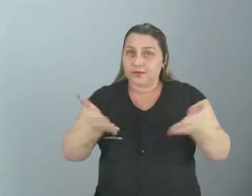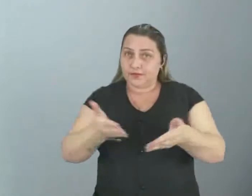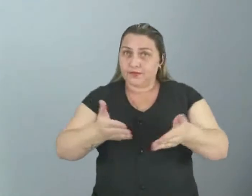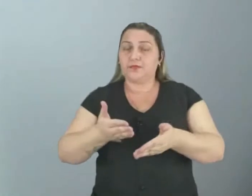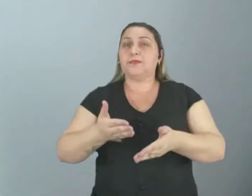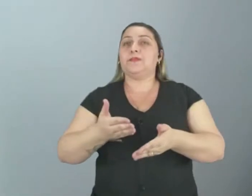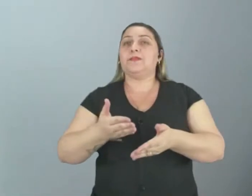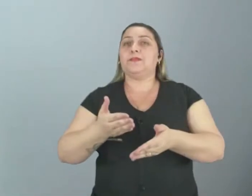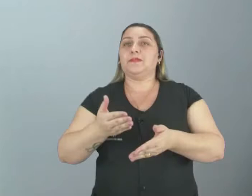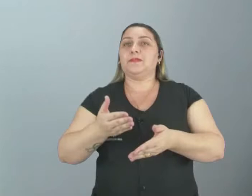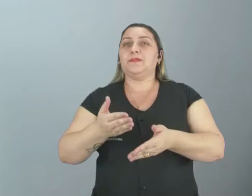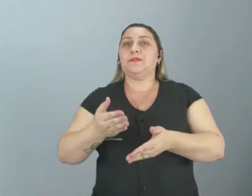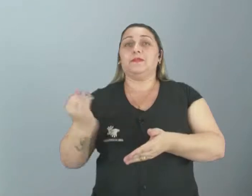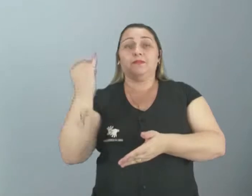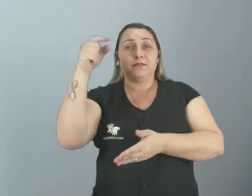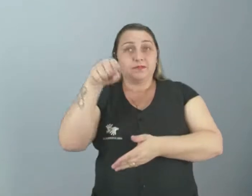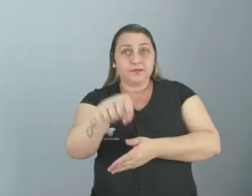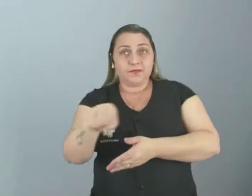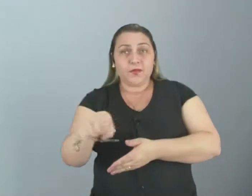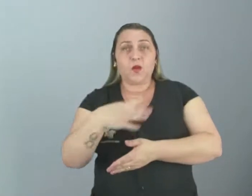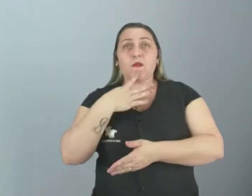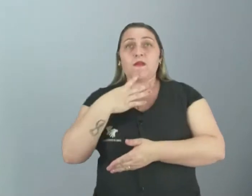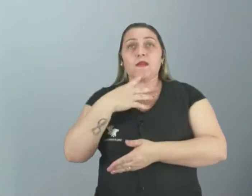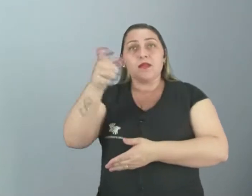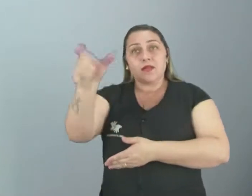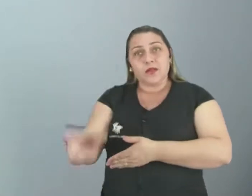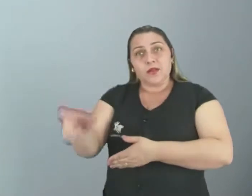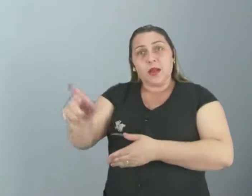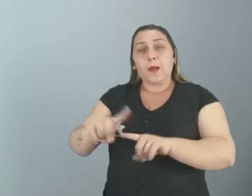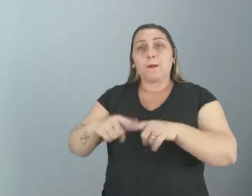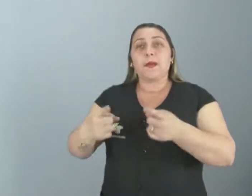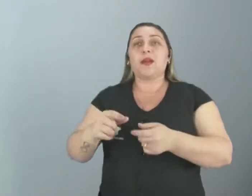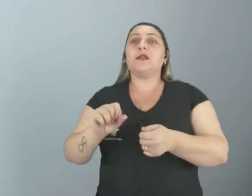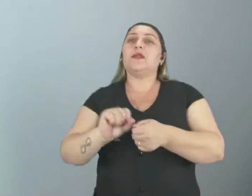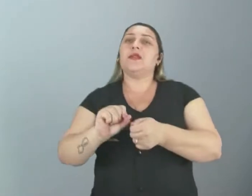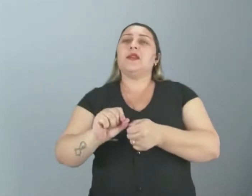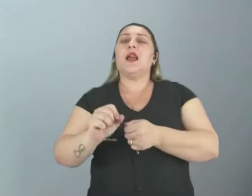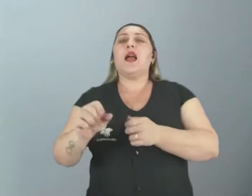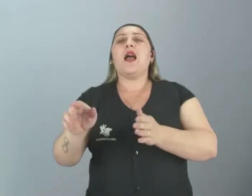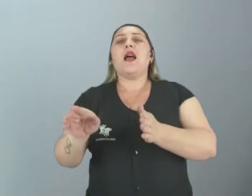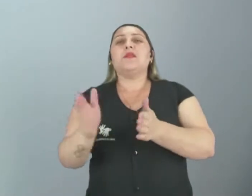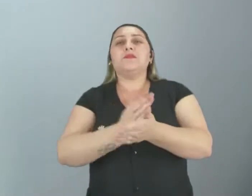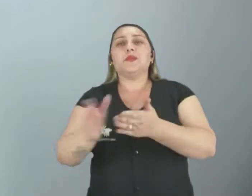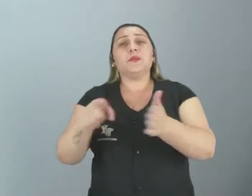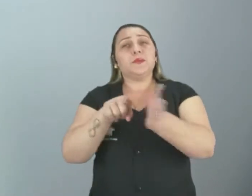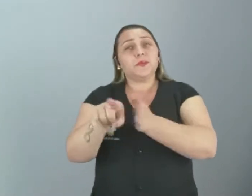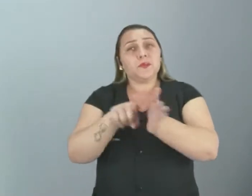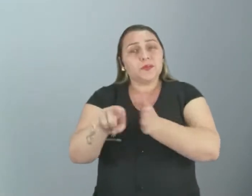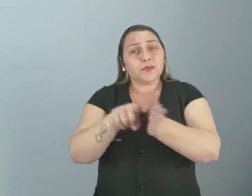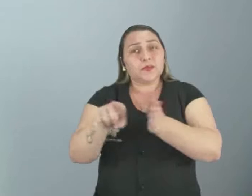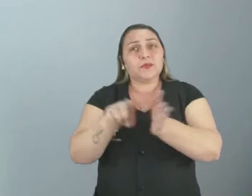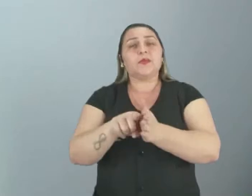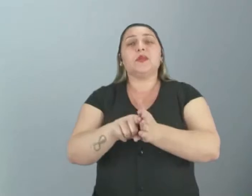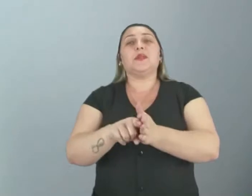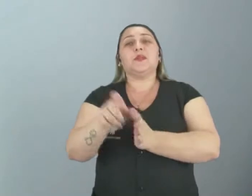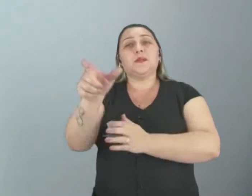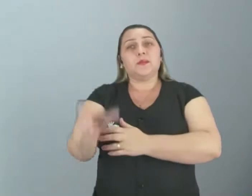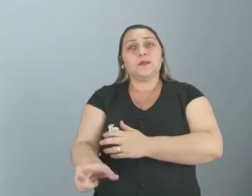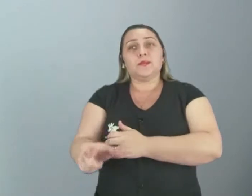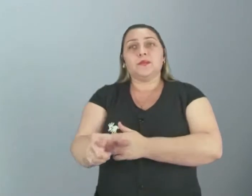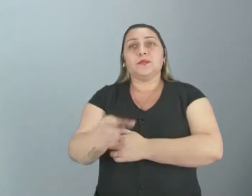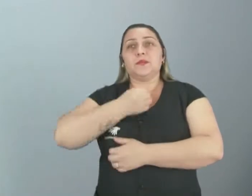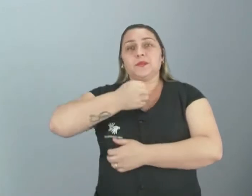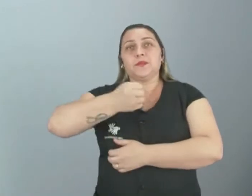muito interessante para vocês. Vocês conhecem esse entrevistado, mas a gente vai fazer alguns questionamentos e algumas perguntas sobre esse